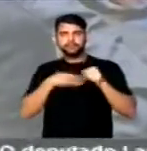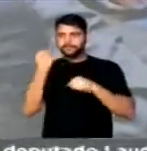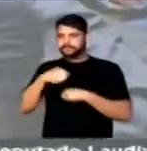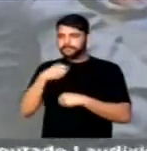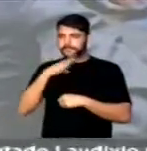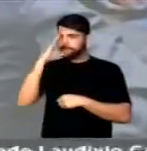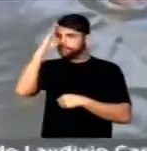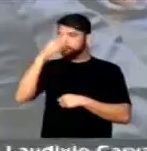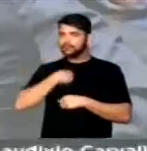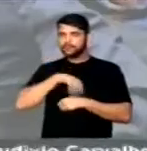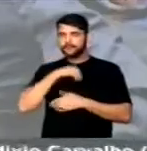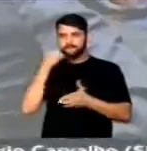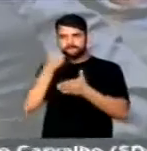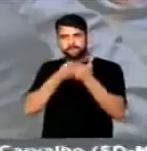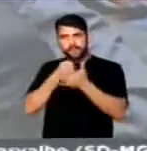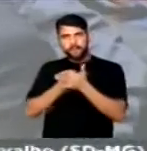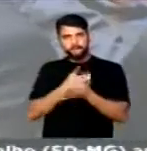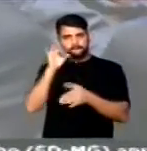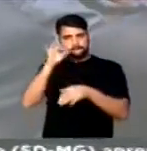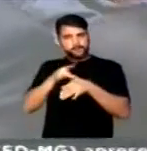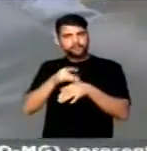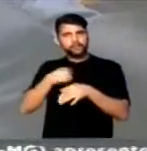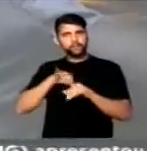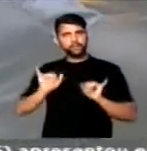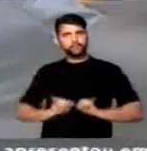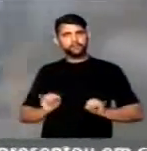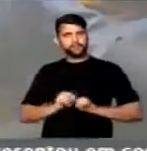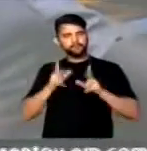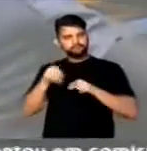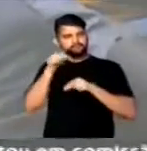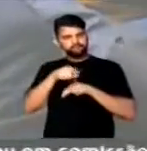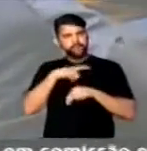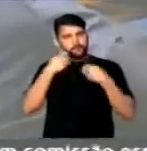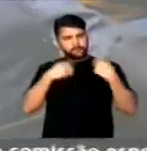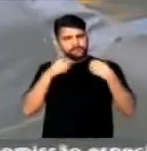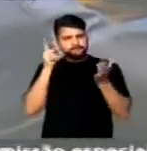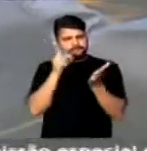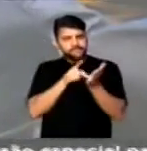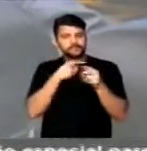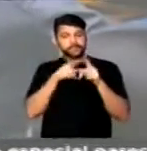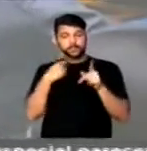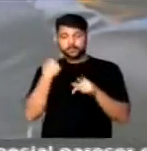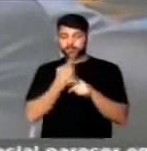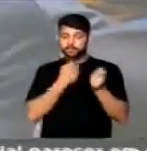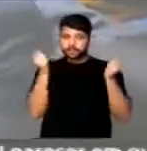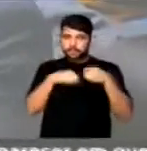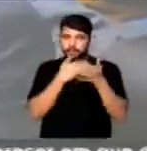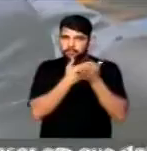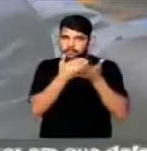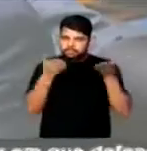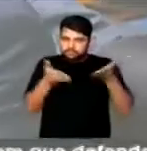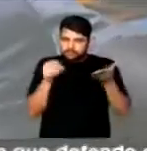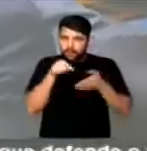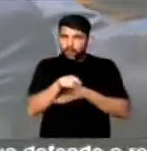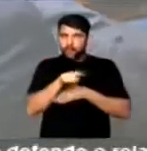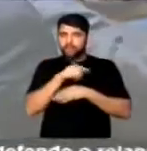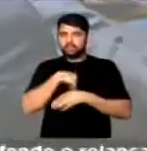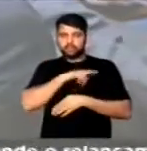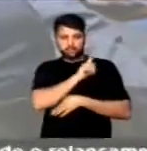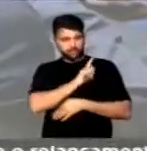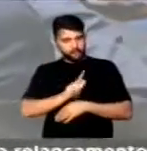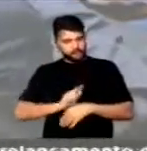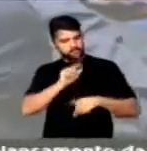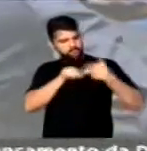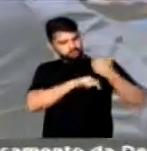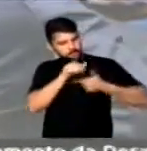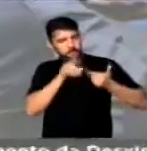preferível enfrentar a realidade do que ser vítima dela. É preferível que possamos, a partir de agora, ter um governo